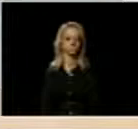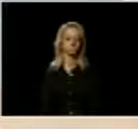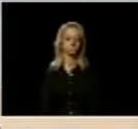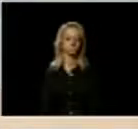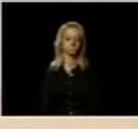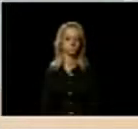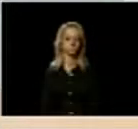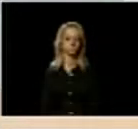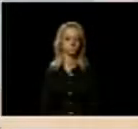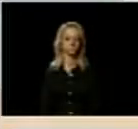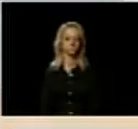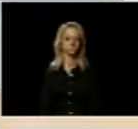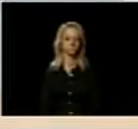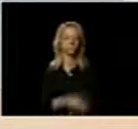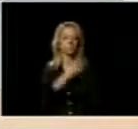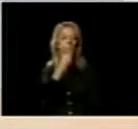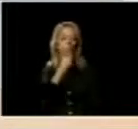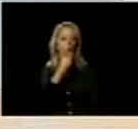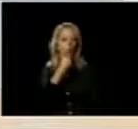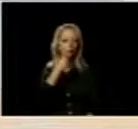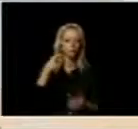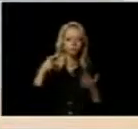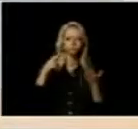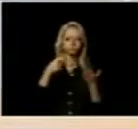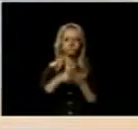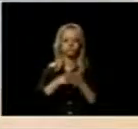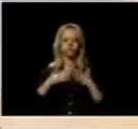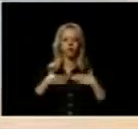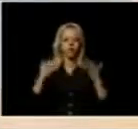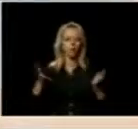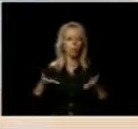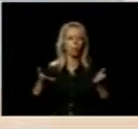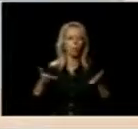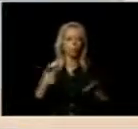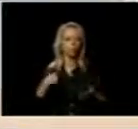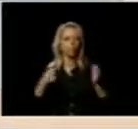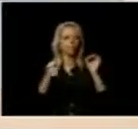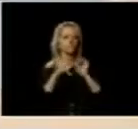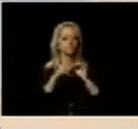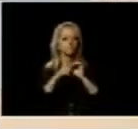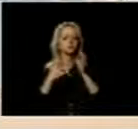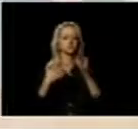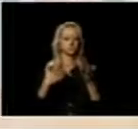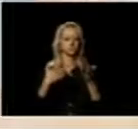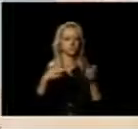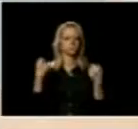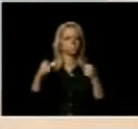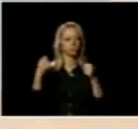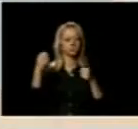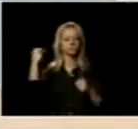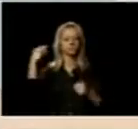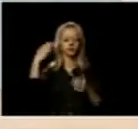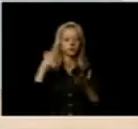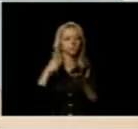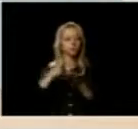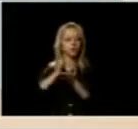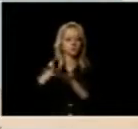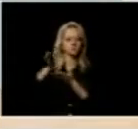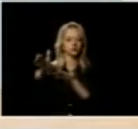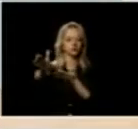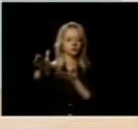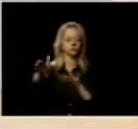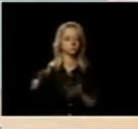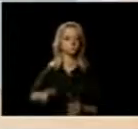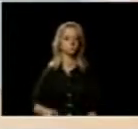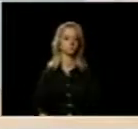faço? Meu carro quebrou os parafusos da roda, como é que eu vou seguir viagem?